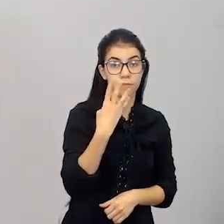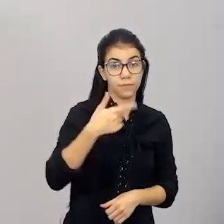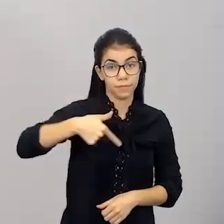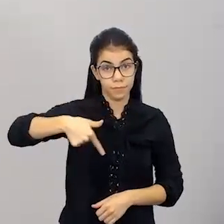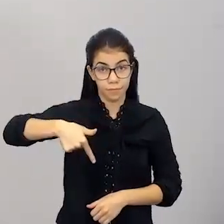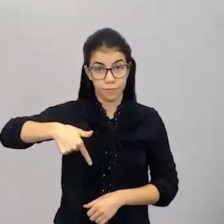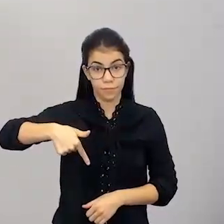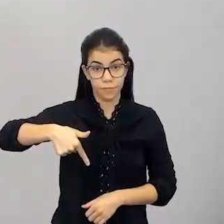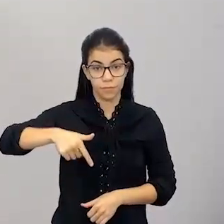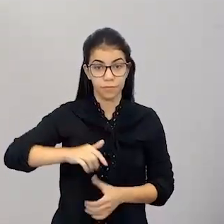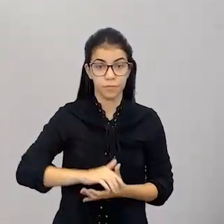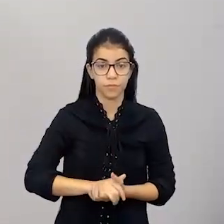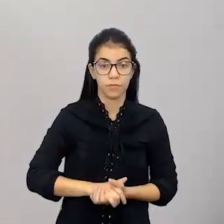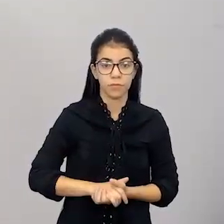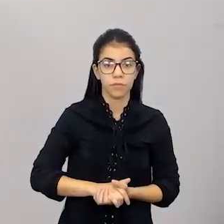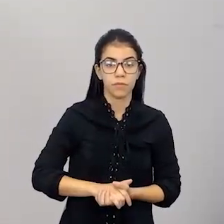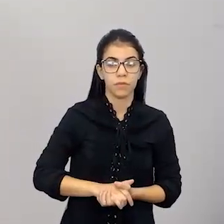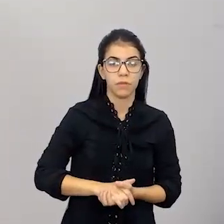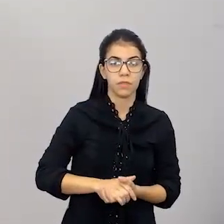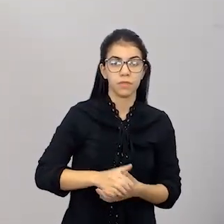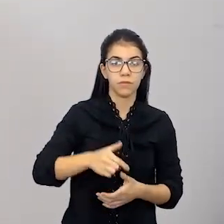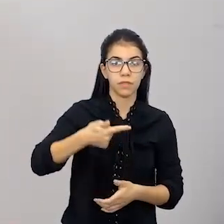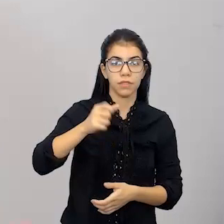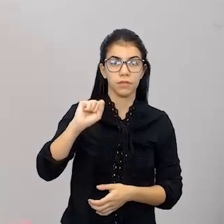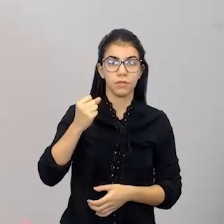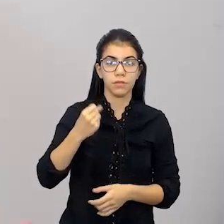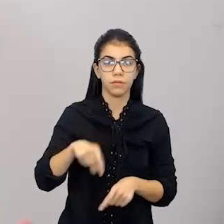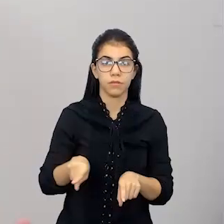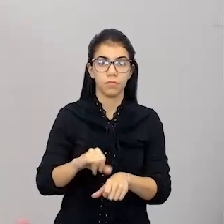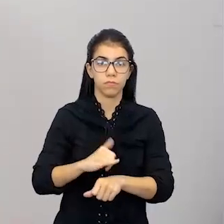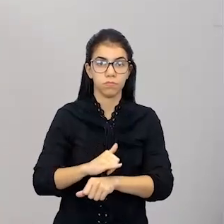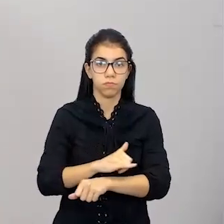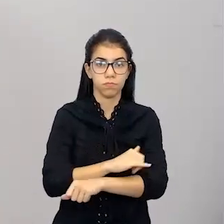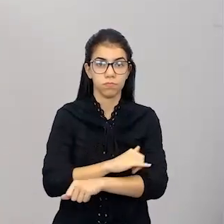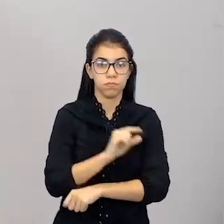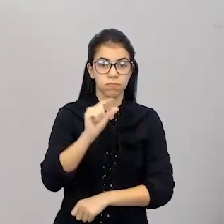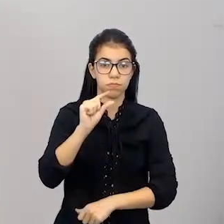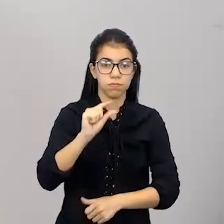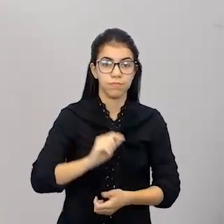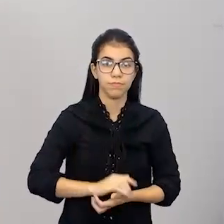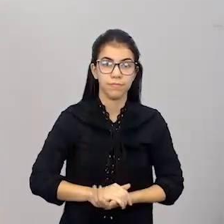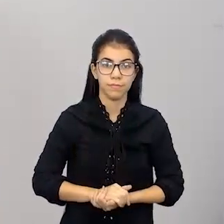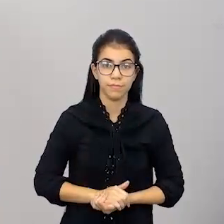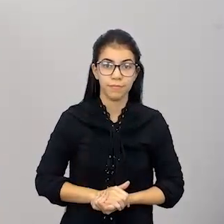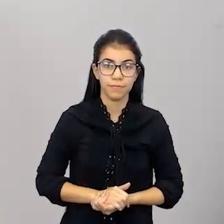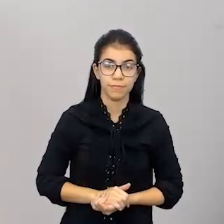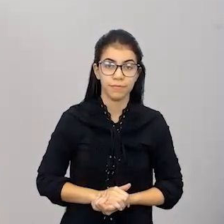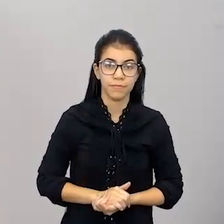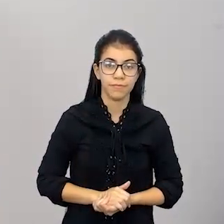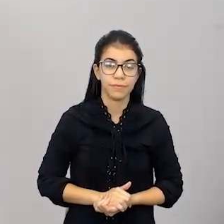anos, peso 78 quilos, né? Tenho uma engordadinha aí um pouquinho.